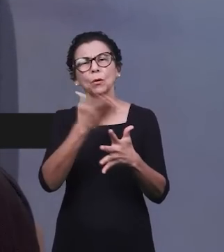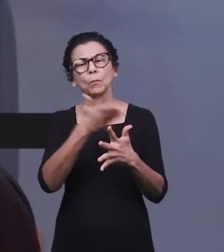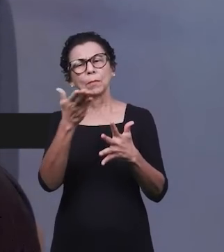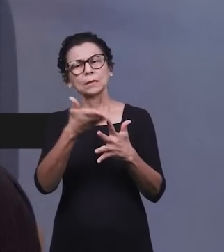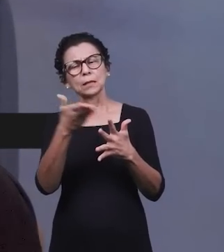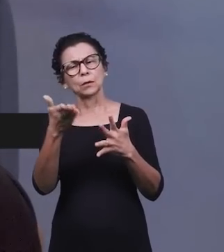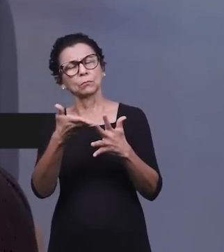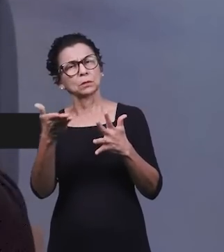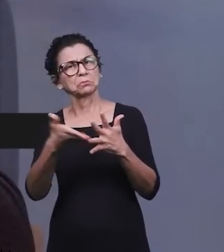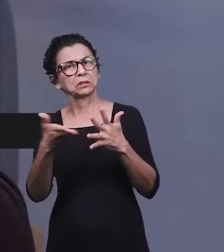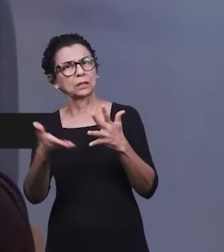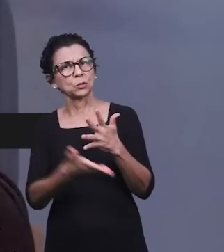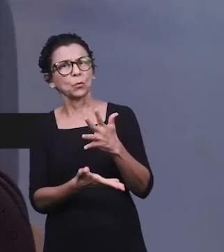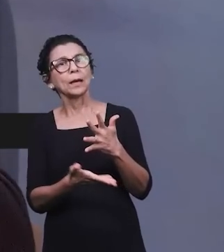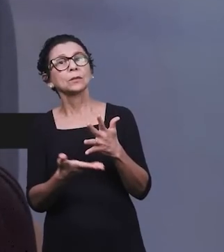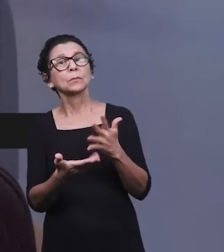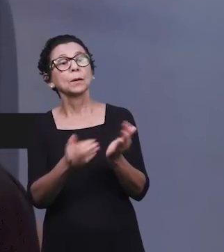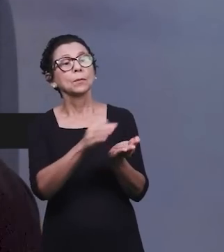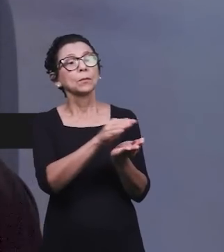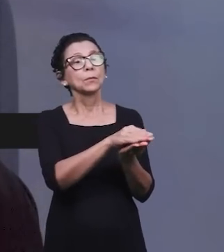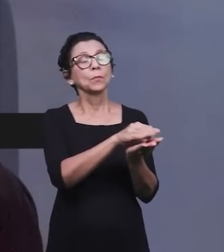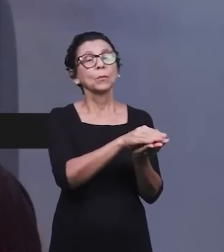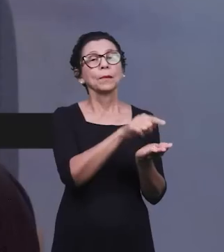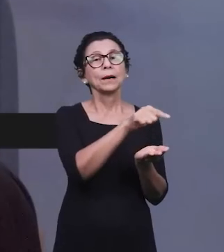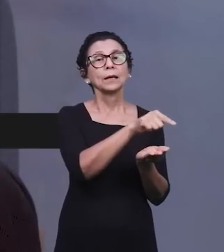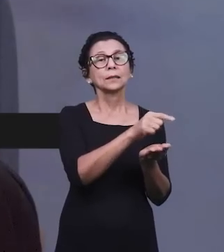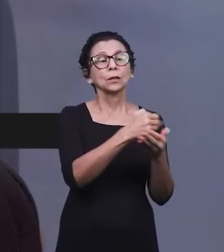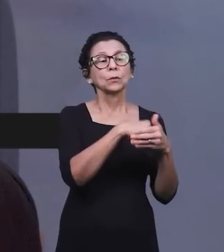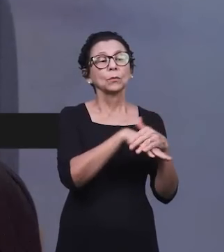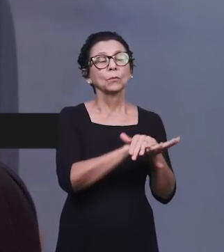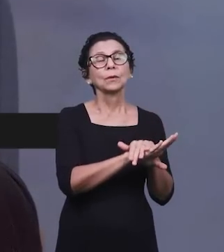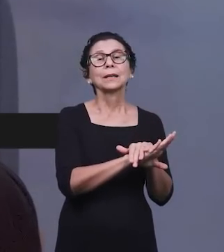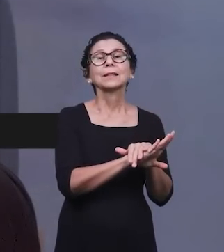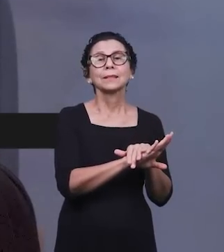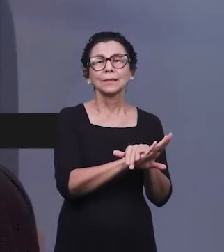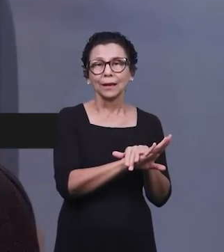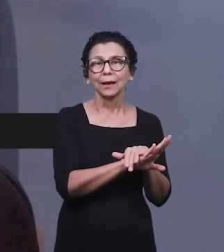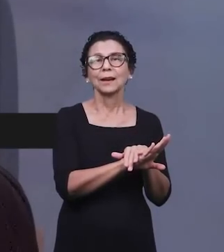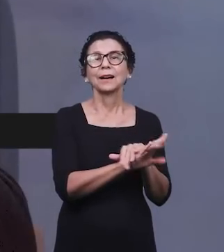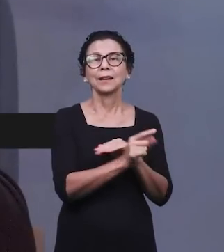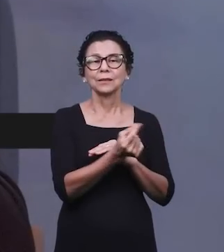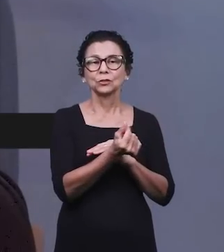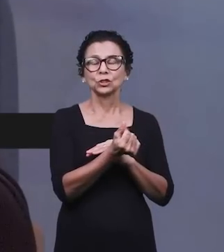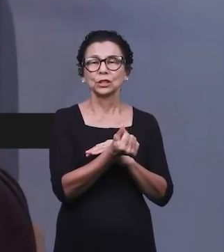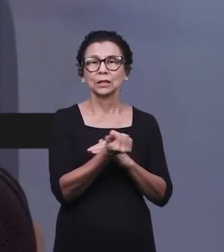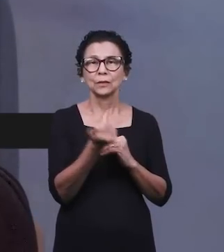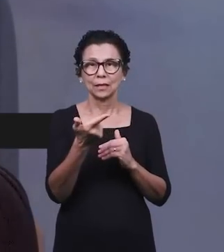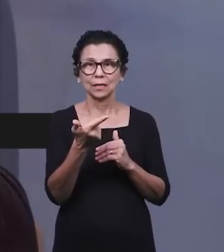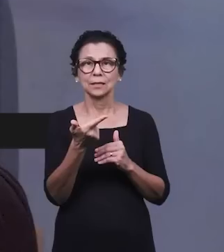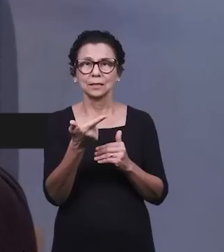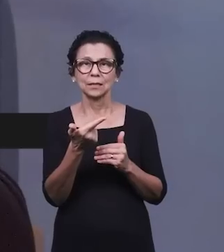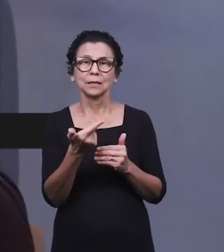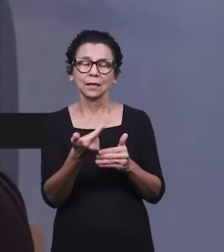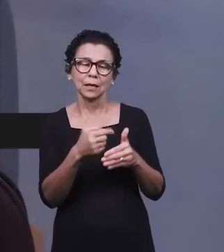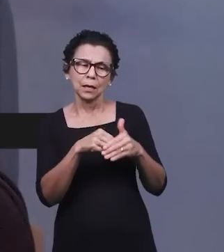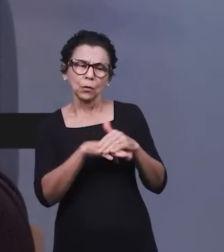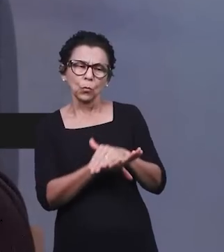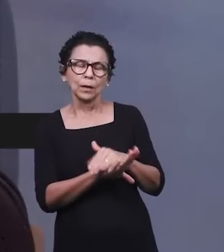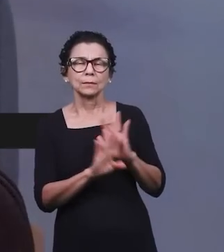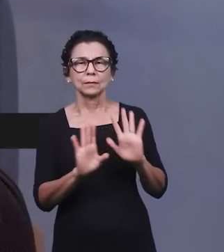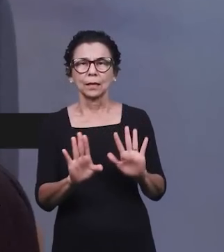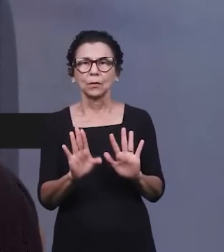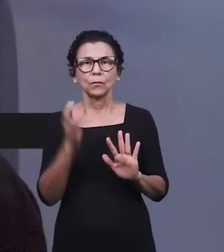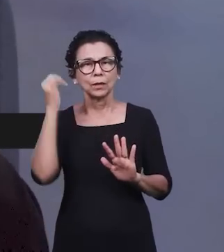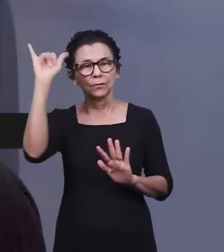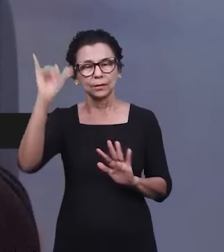1, 2, 3, 4, 5 vezes, não tem problema, mas o importante é você conseguir separar esse dinheiro ou prever que você vai ter